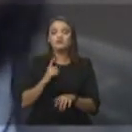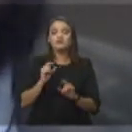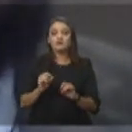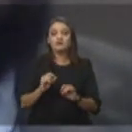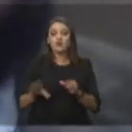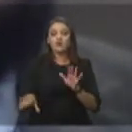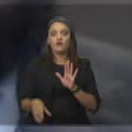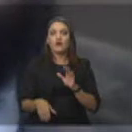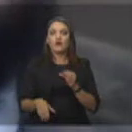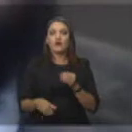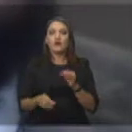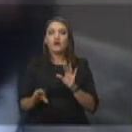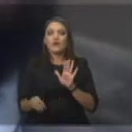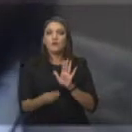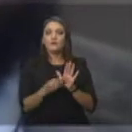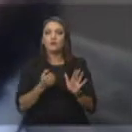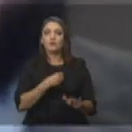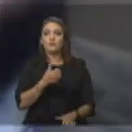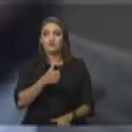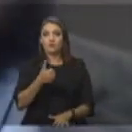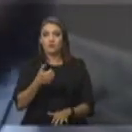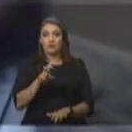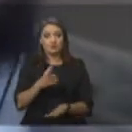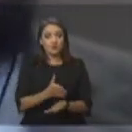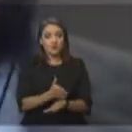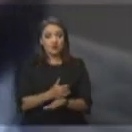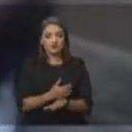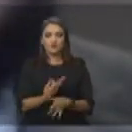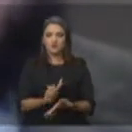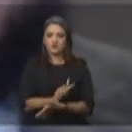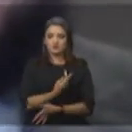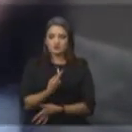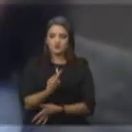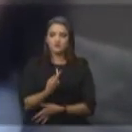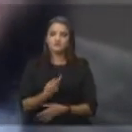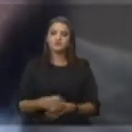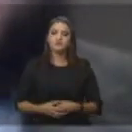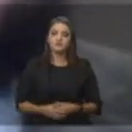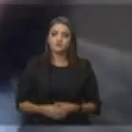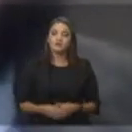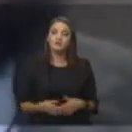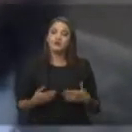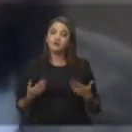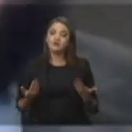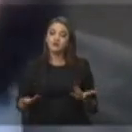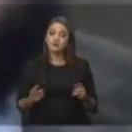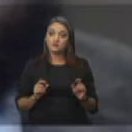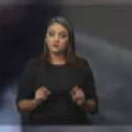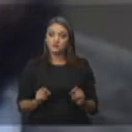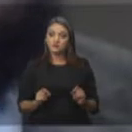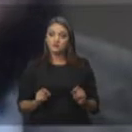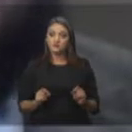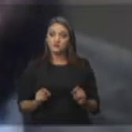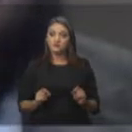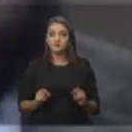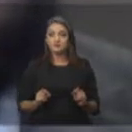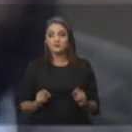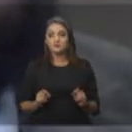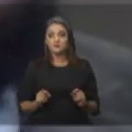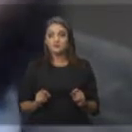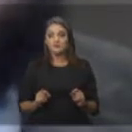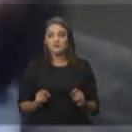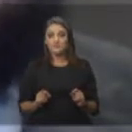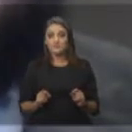da Emenda Constitucional 115, que foi a primeira emenda editada este ano. Em linhas gerais, senhores ministros, senhoras